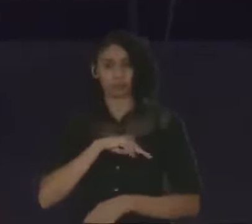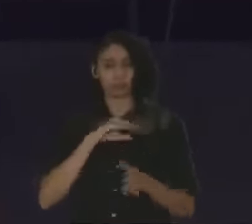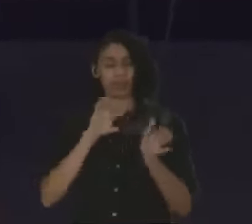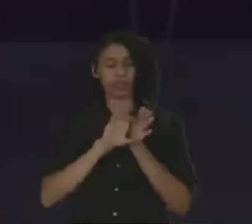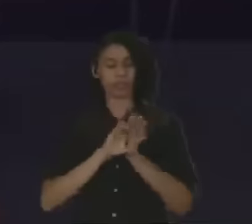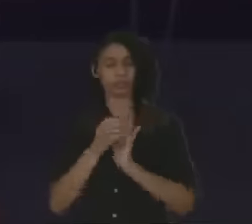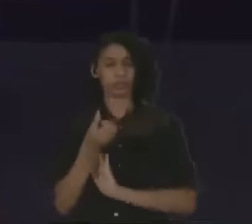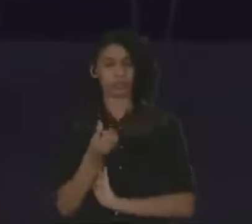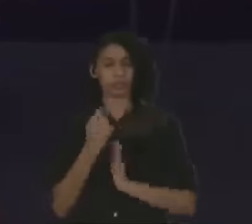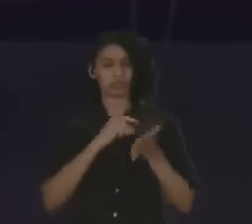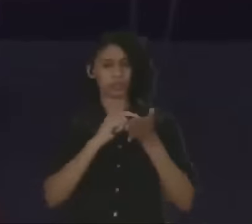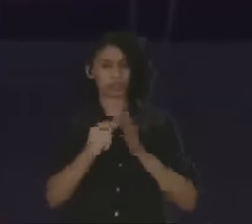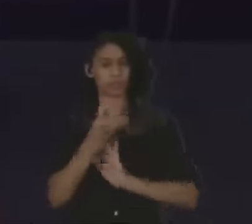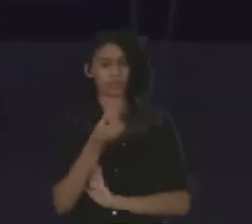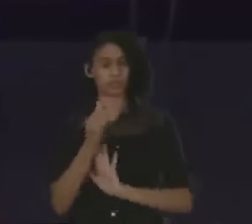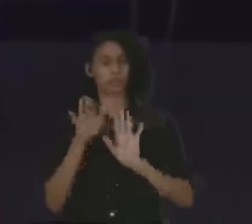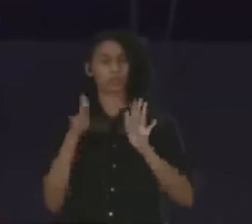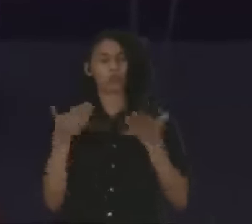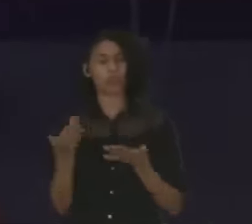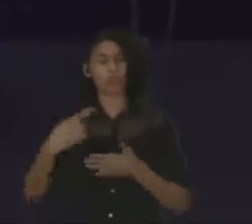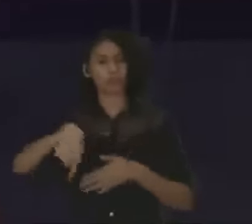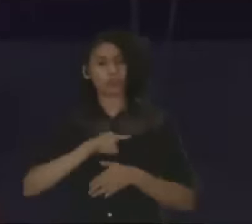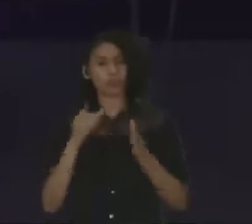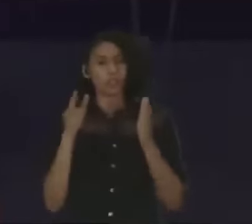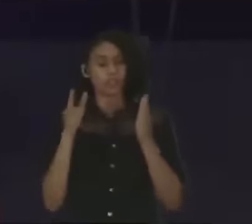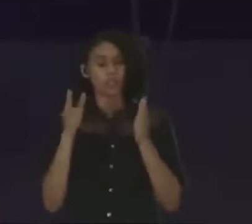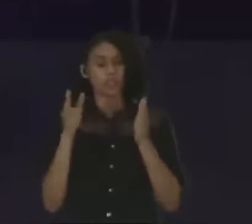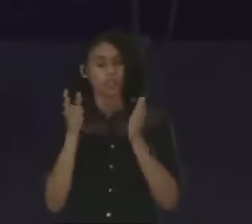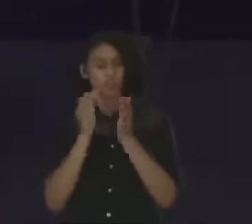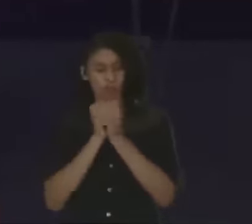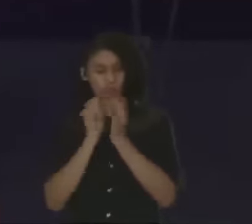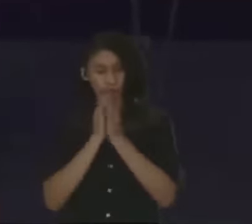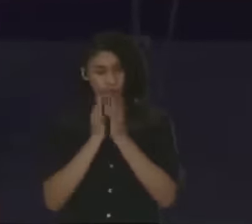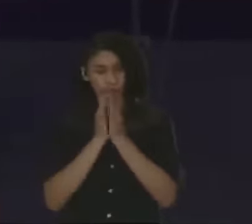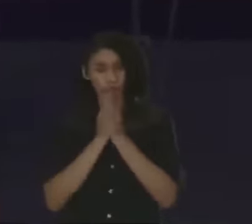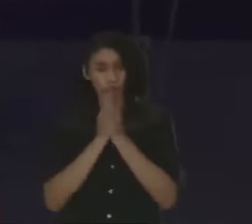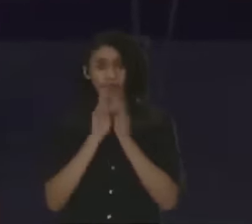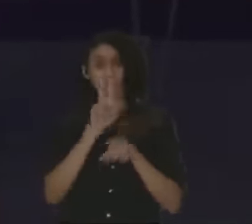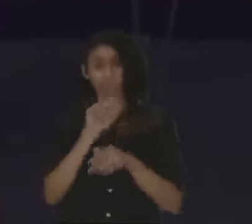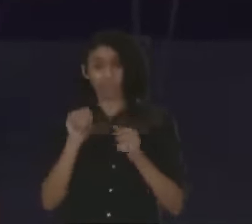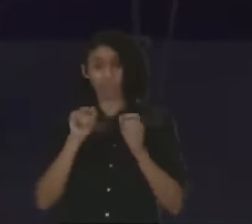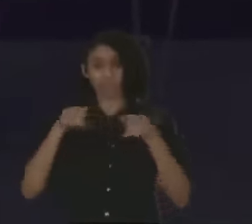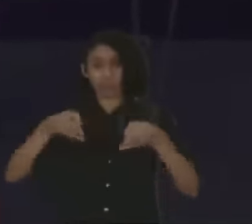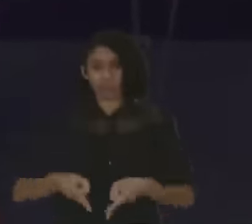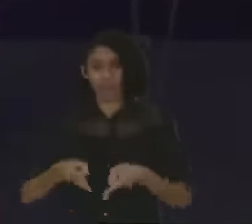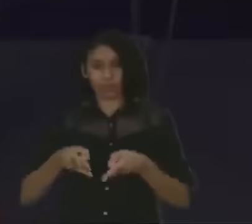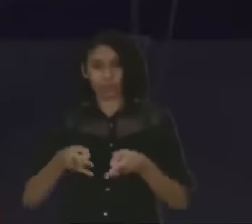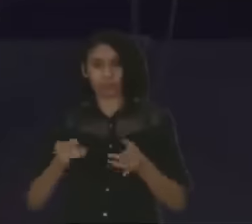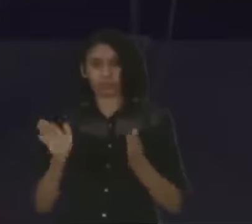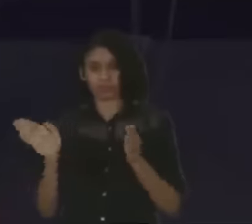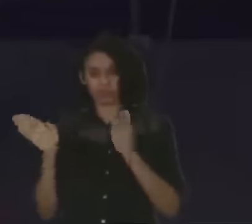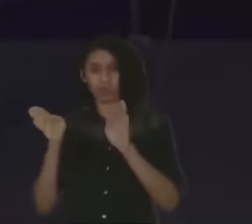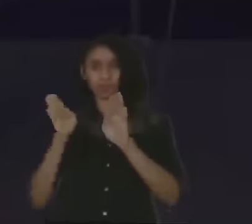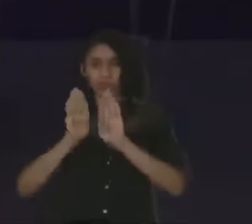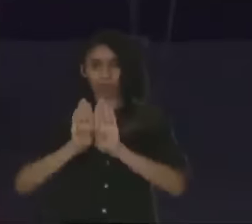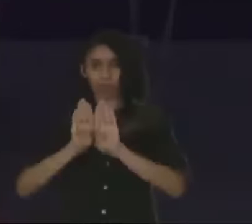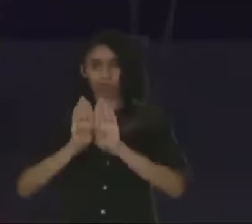mas quando você orar vá para o seu quarto feche a porta e ore ao seu pai que está em secreto então